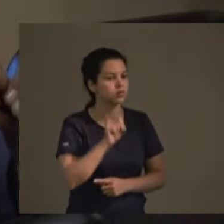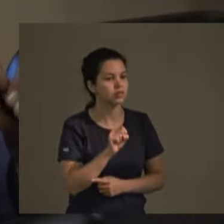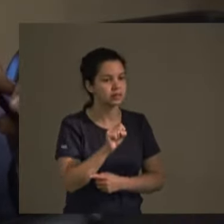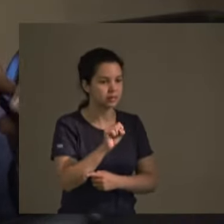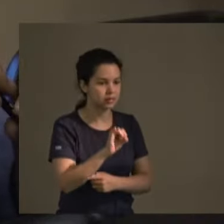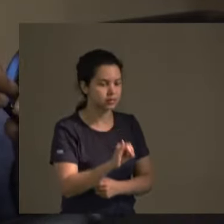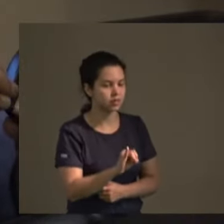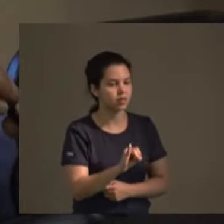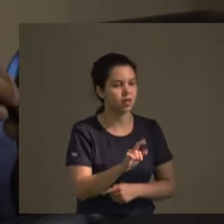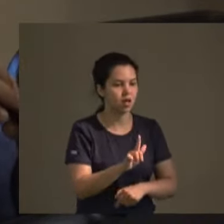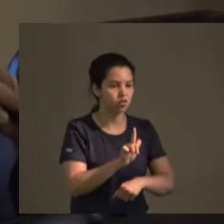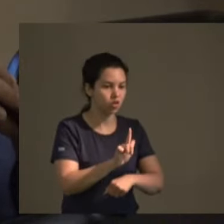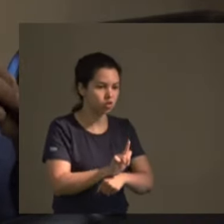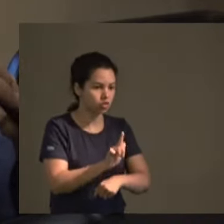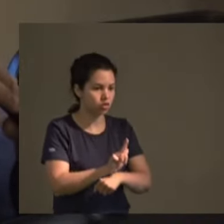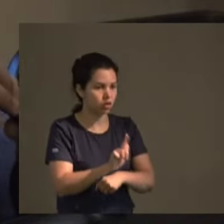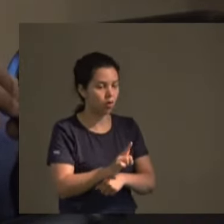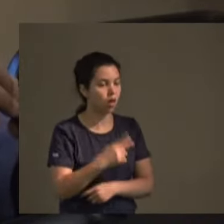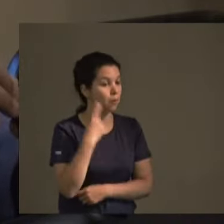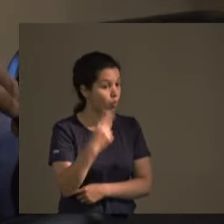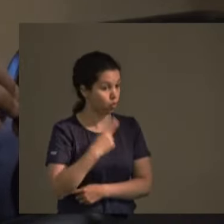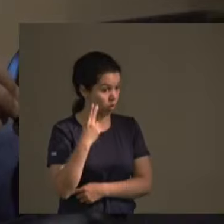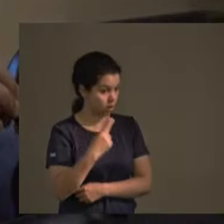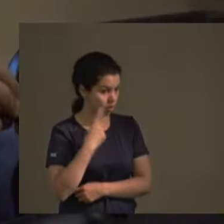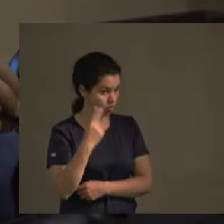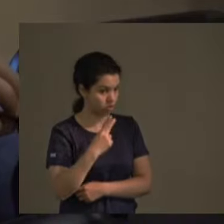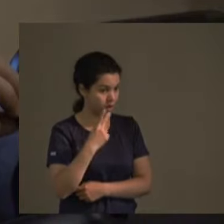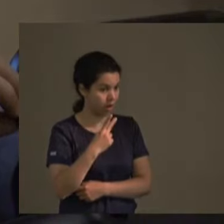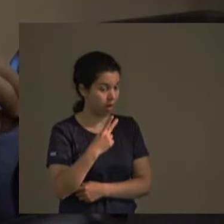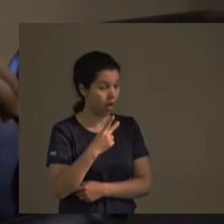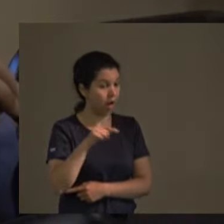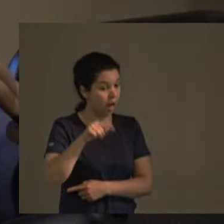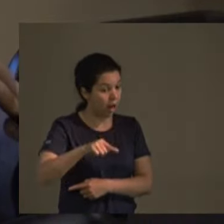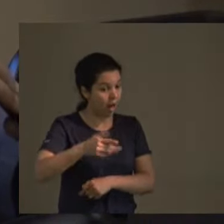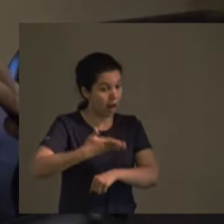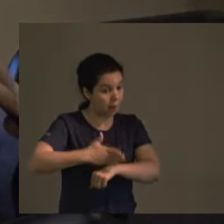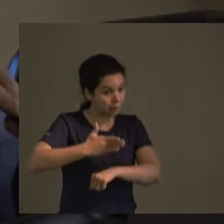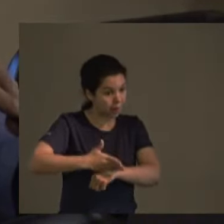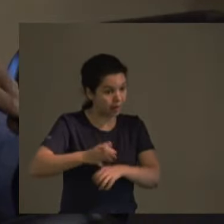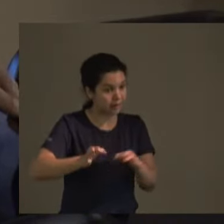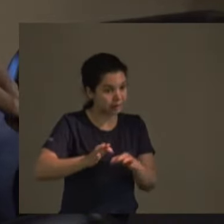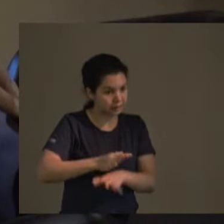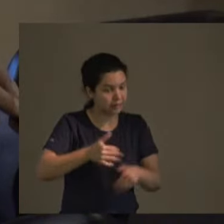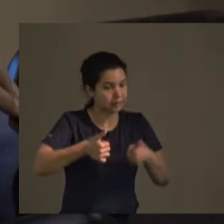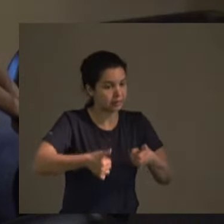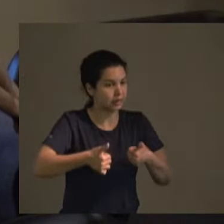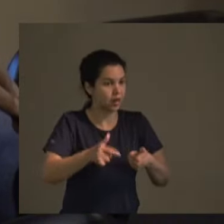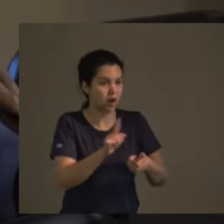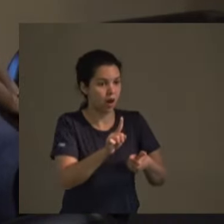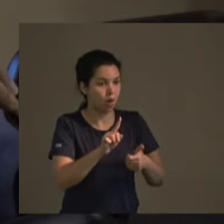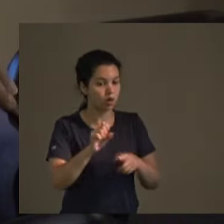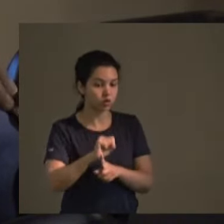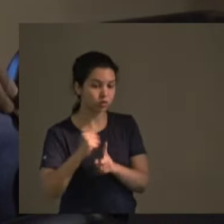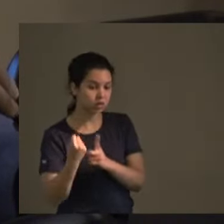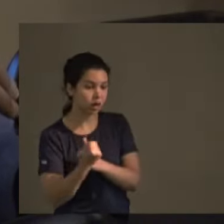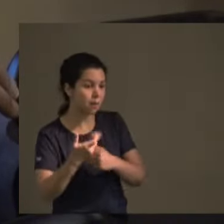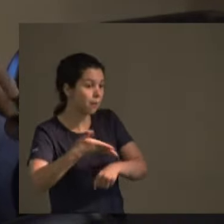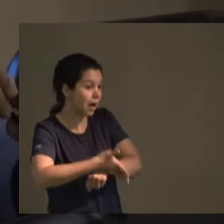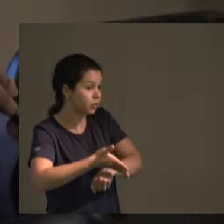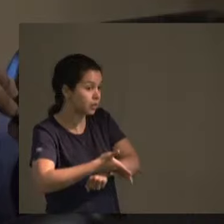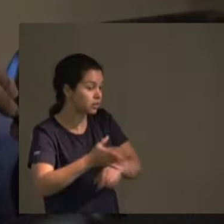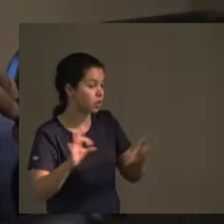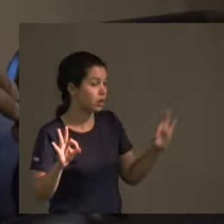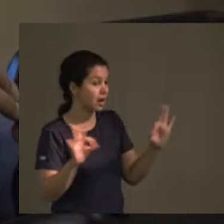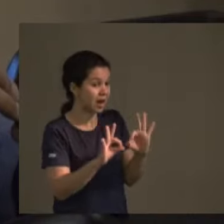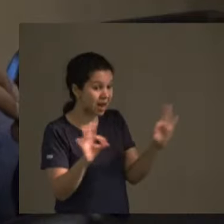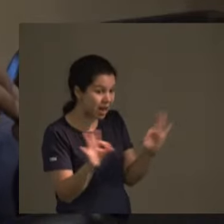da política ela não for devidamente capacitada e se não houver a participação da sociedade, do movimento das